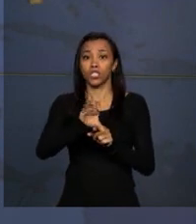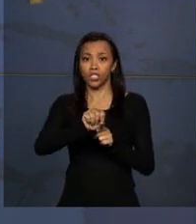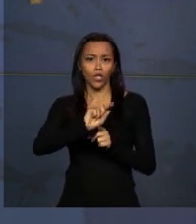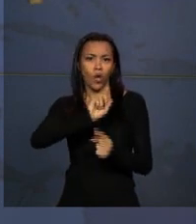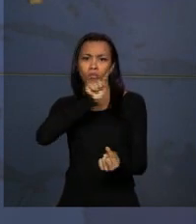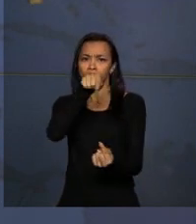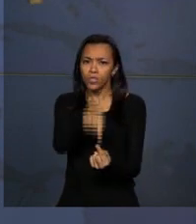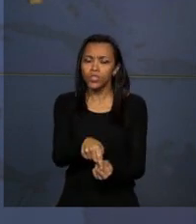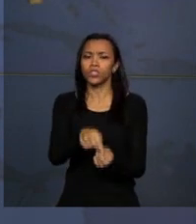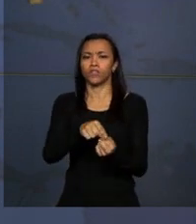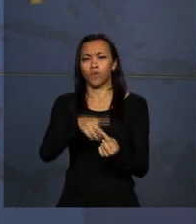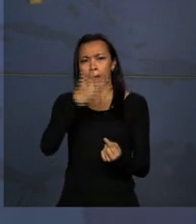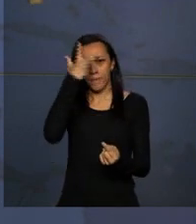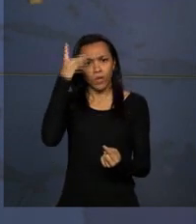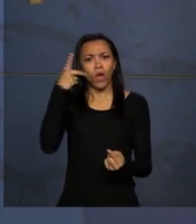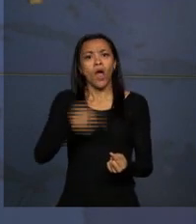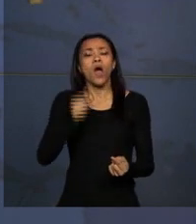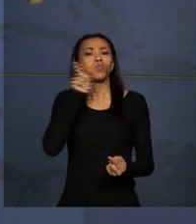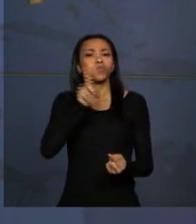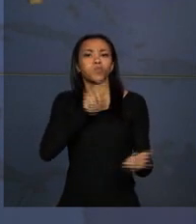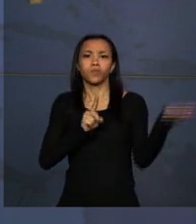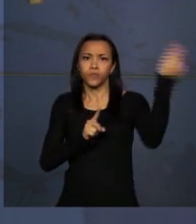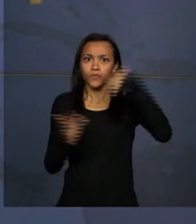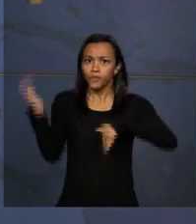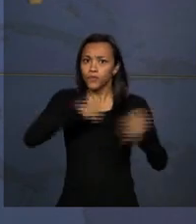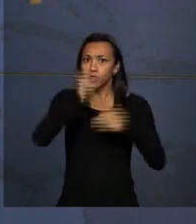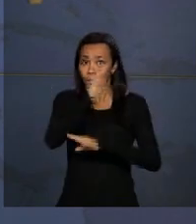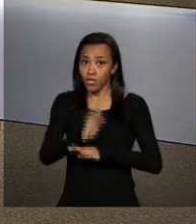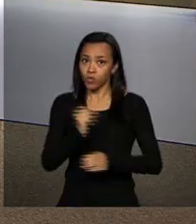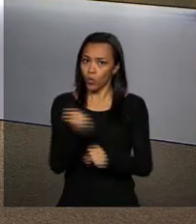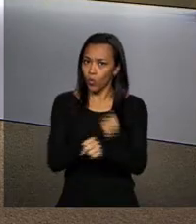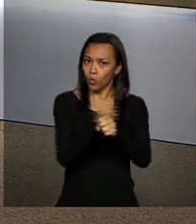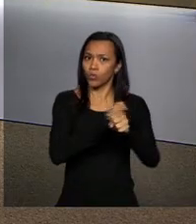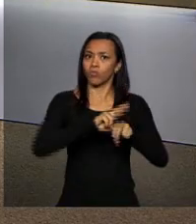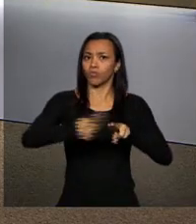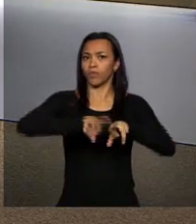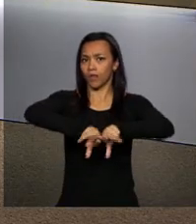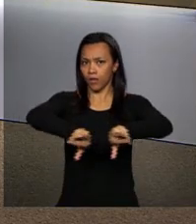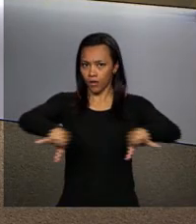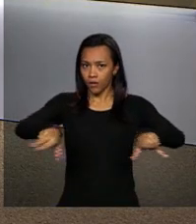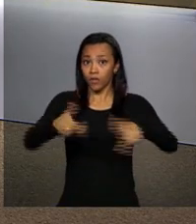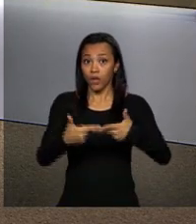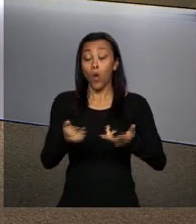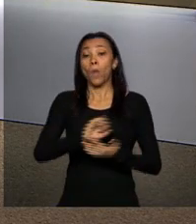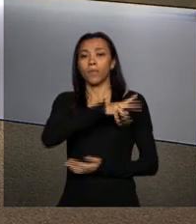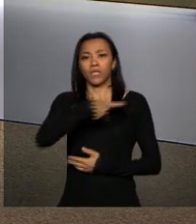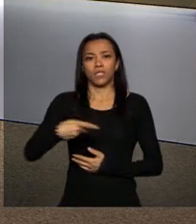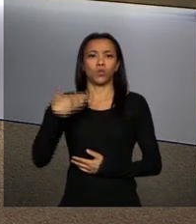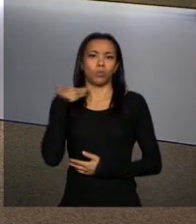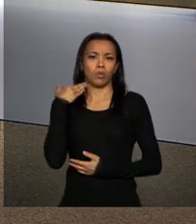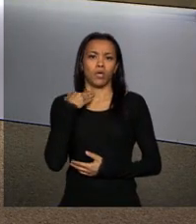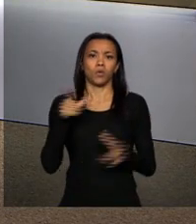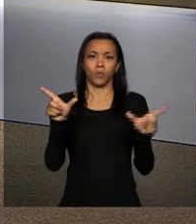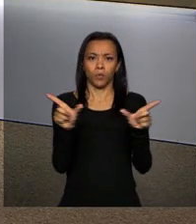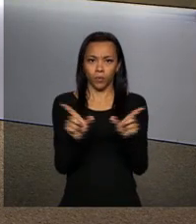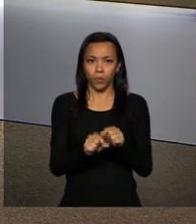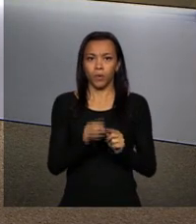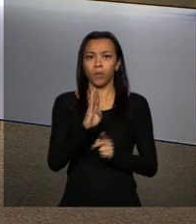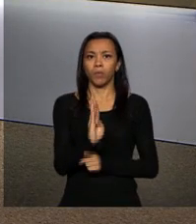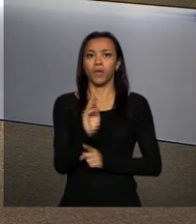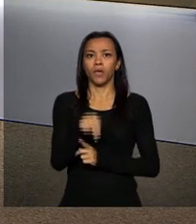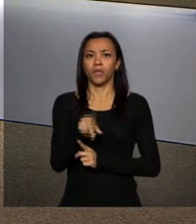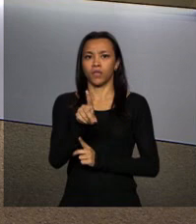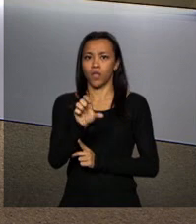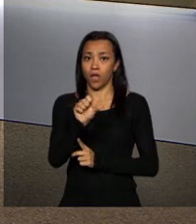atrair investidores americanos em infraestrutura no Brasil o presidente do Banco Nacional de mento econômico e